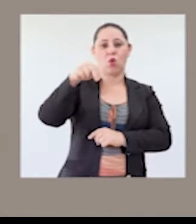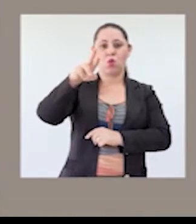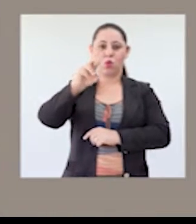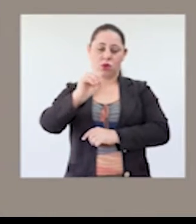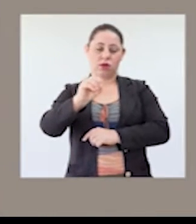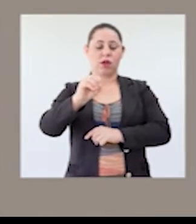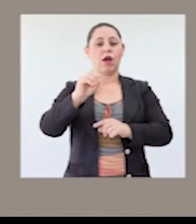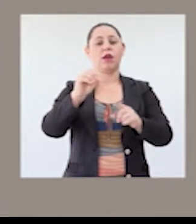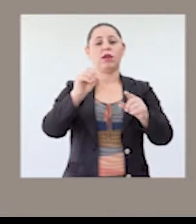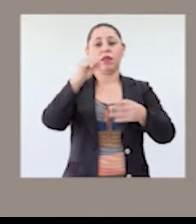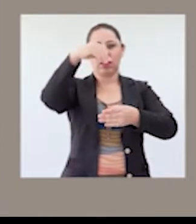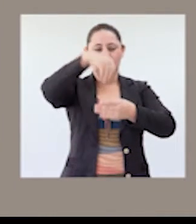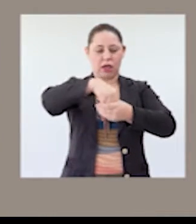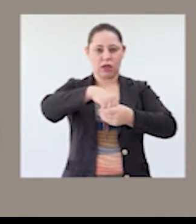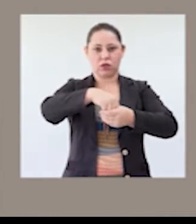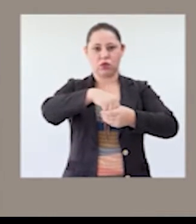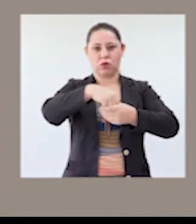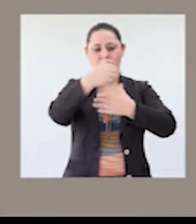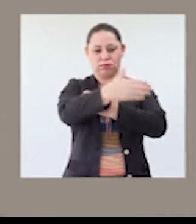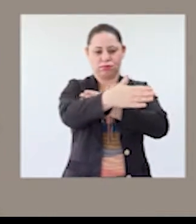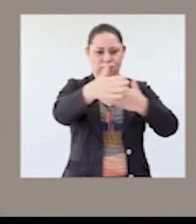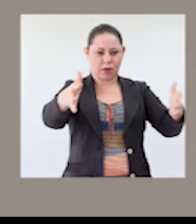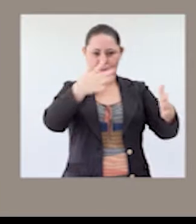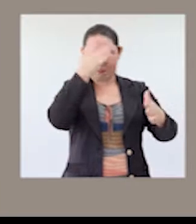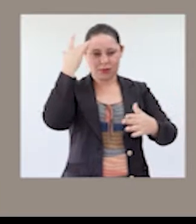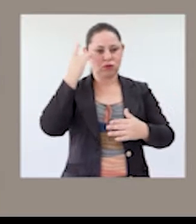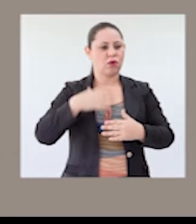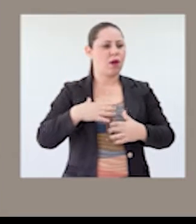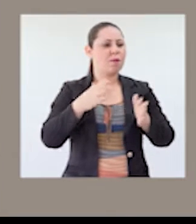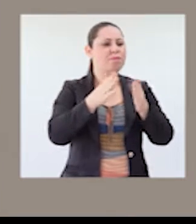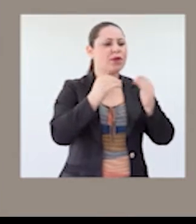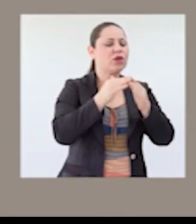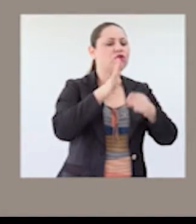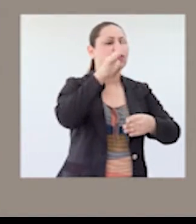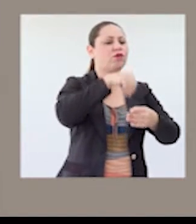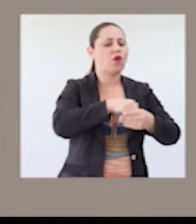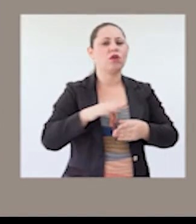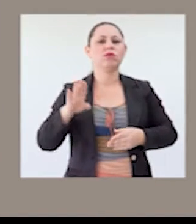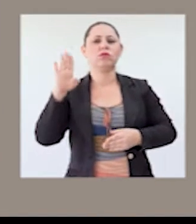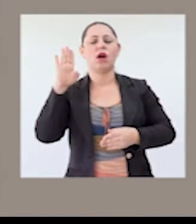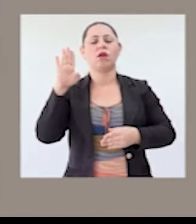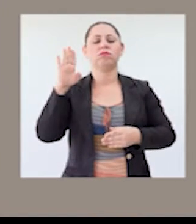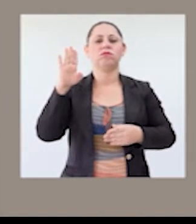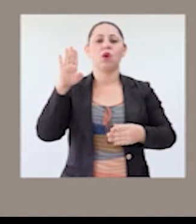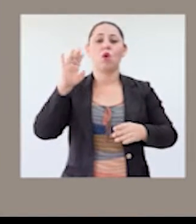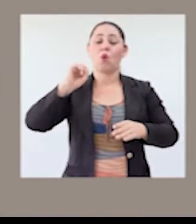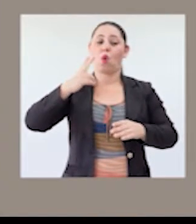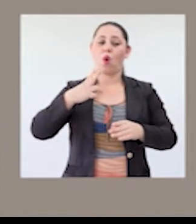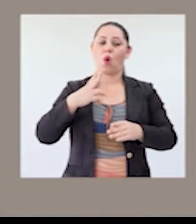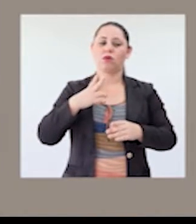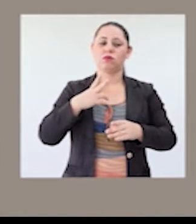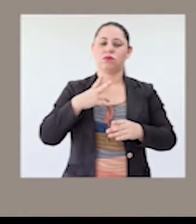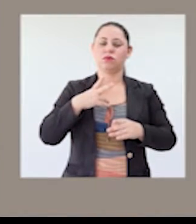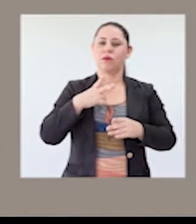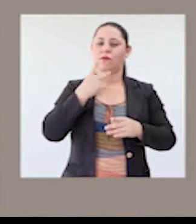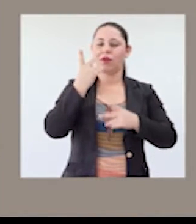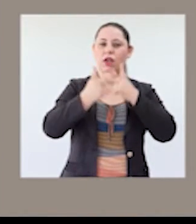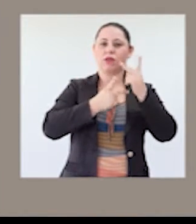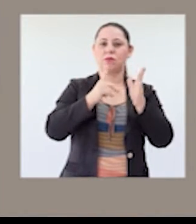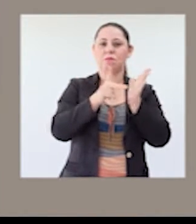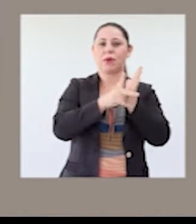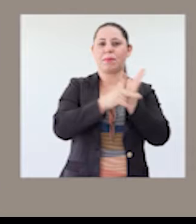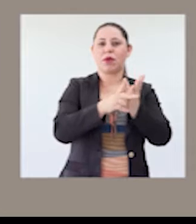das sessões, tentando convencer o eleitor a votar em candidato A, B ou C, ou ofertando alguma coisa, seja